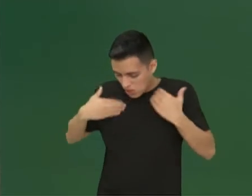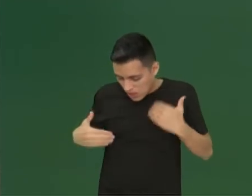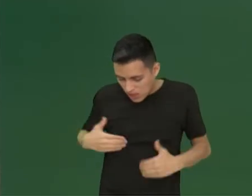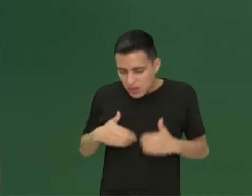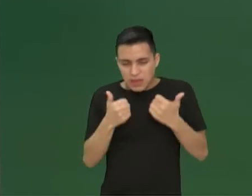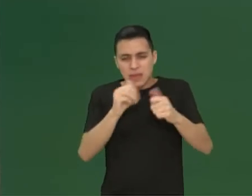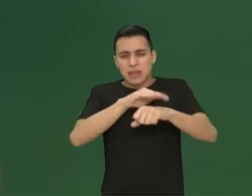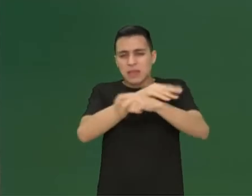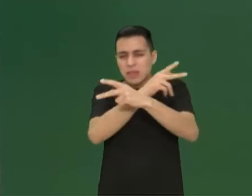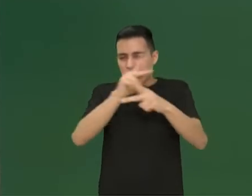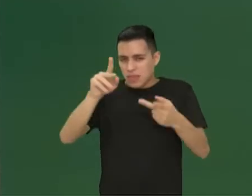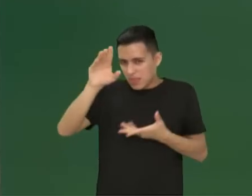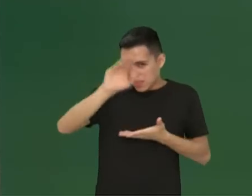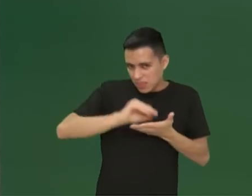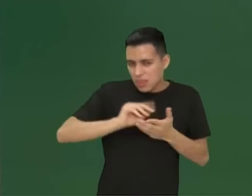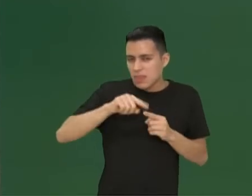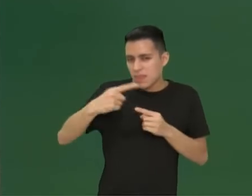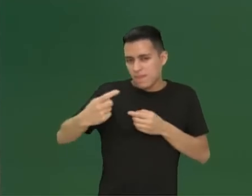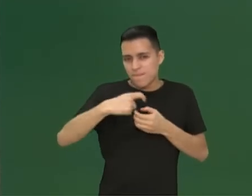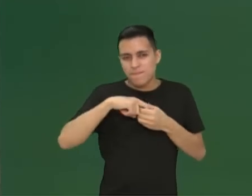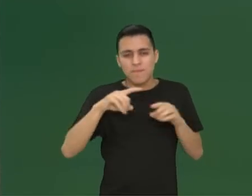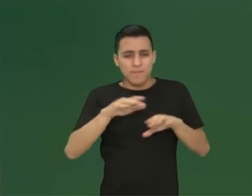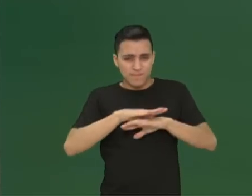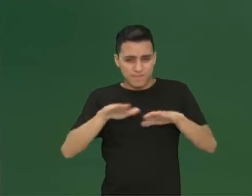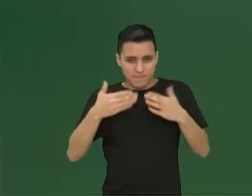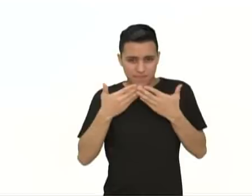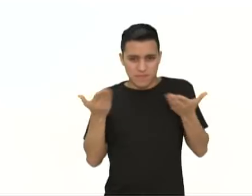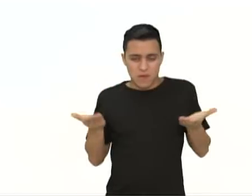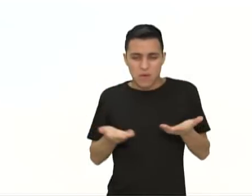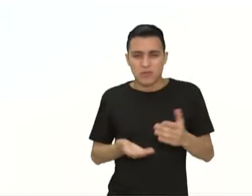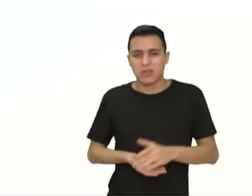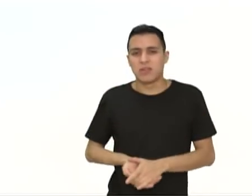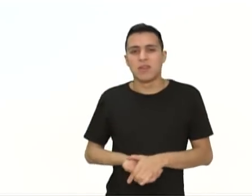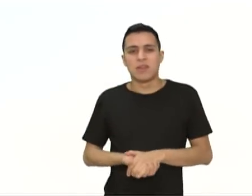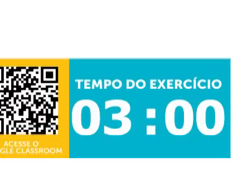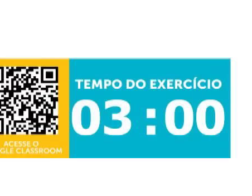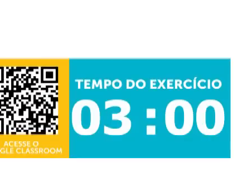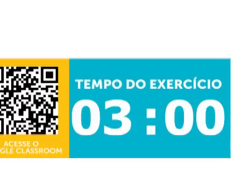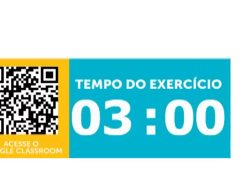dar um tempinho para vocês copiarem e eu volto para a gente encerrar nossa aula de hoje.